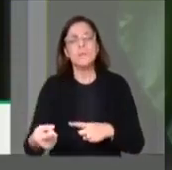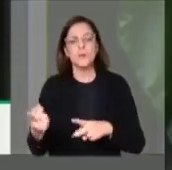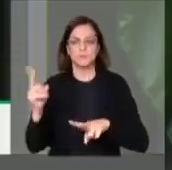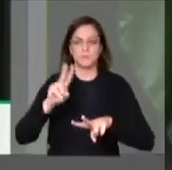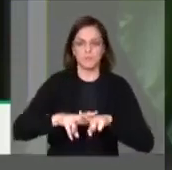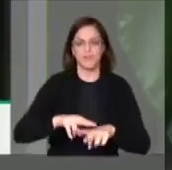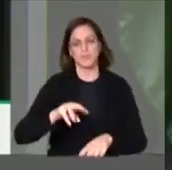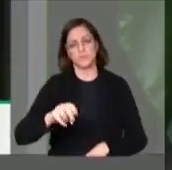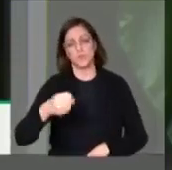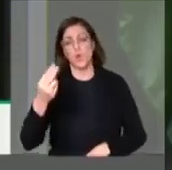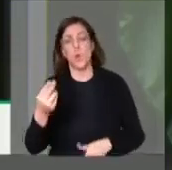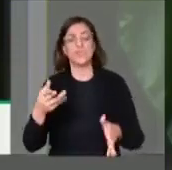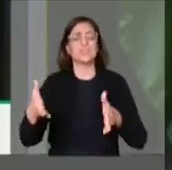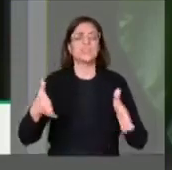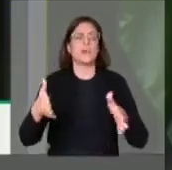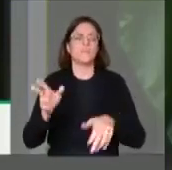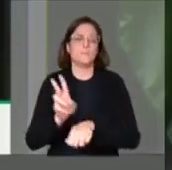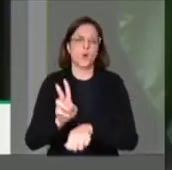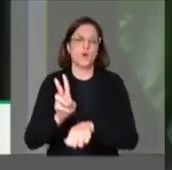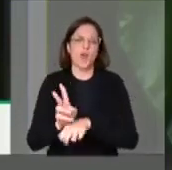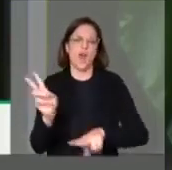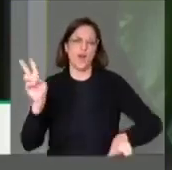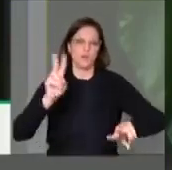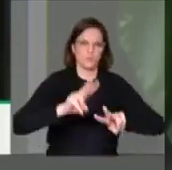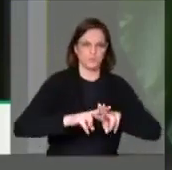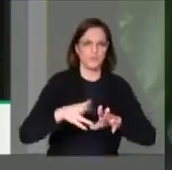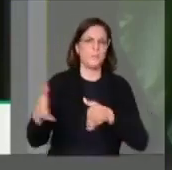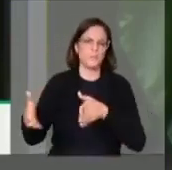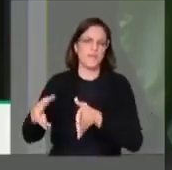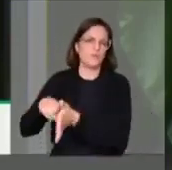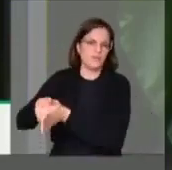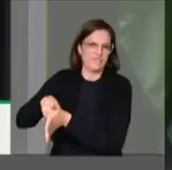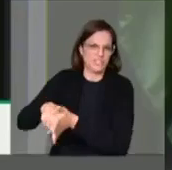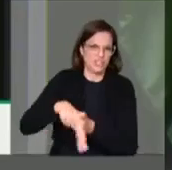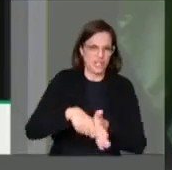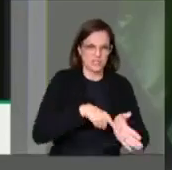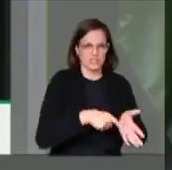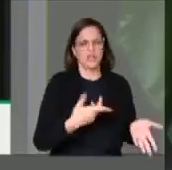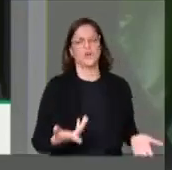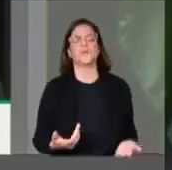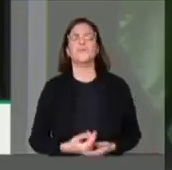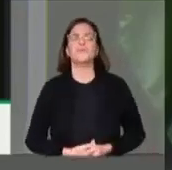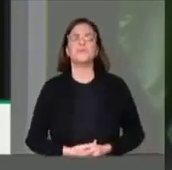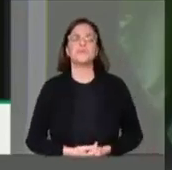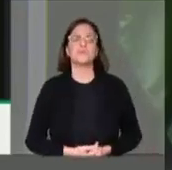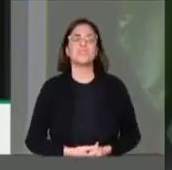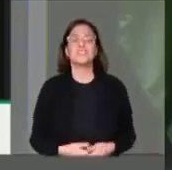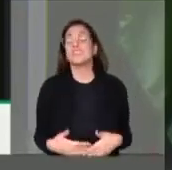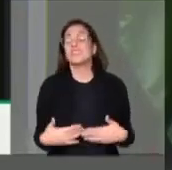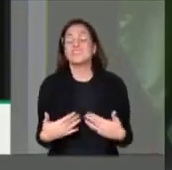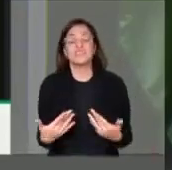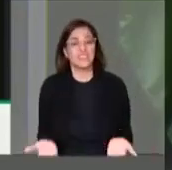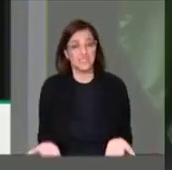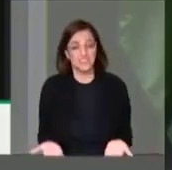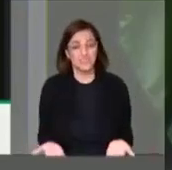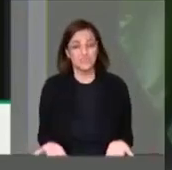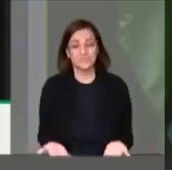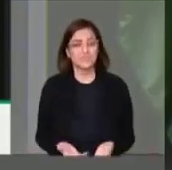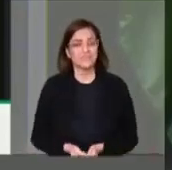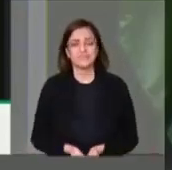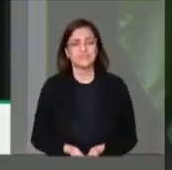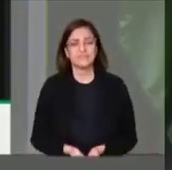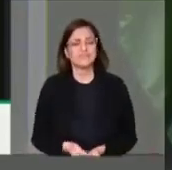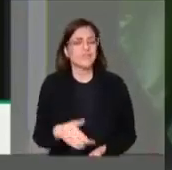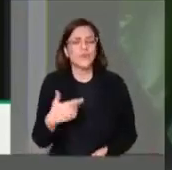prisão temporária para as investigações, necessária para as investigações, de maneira que